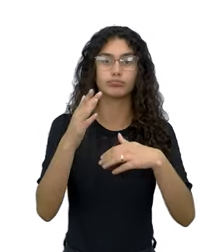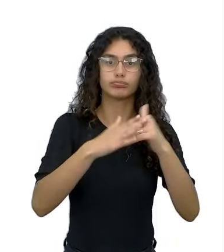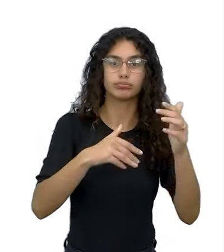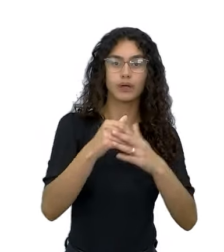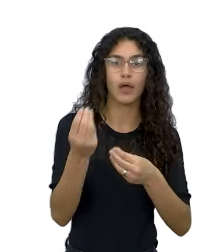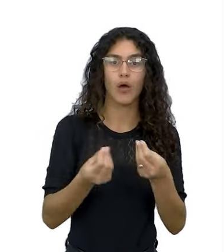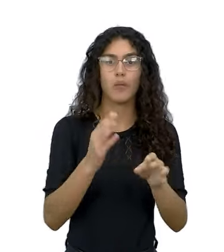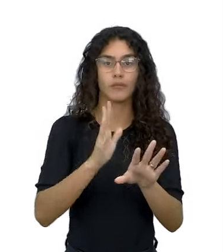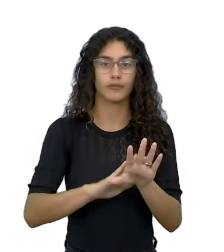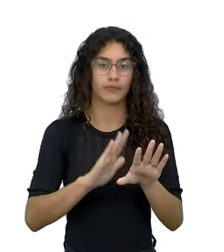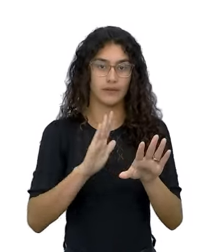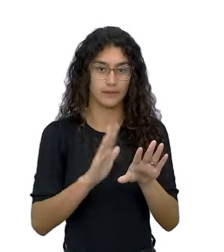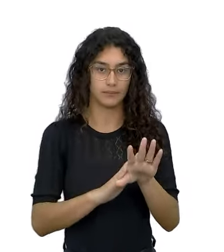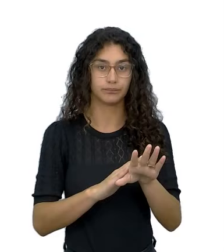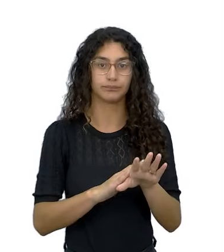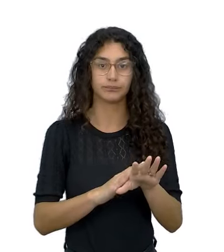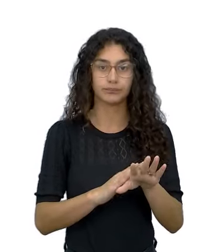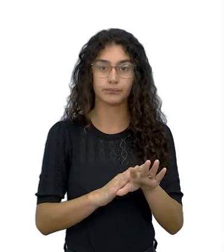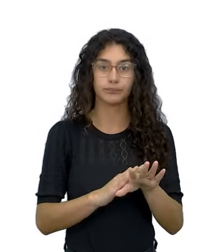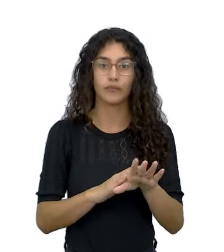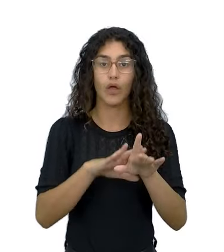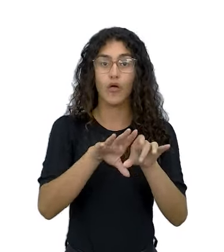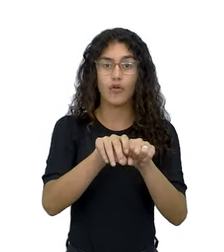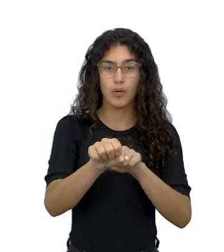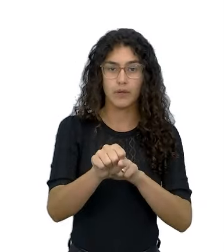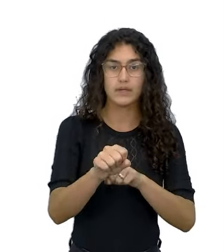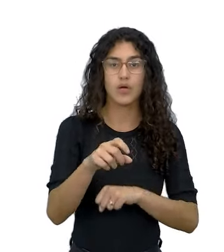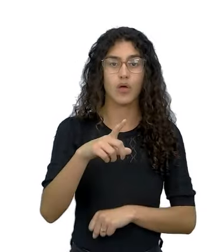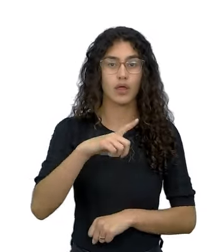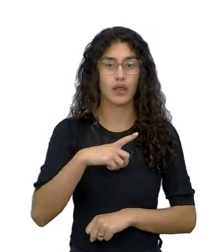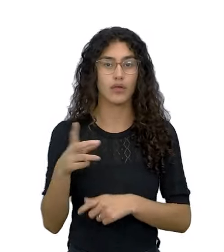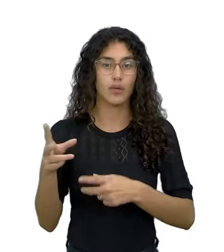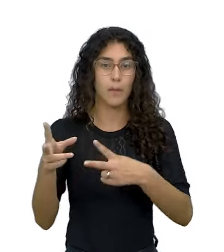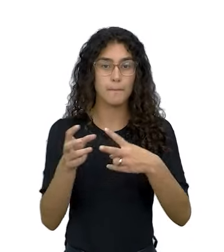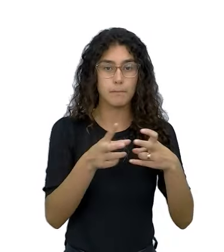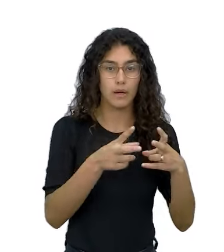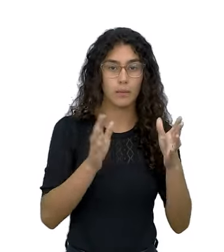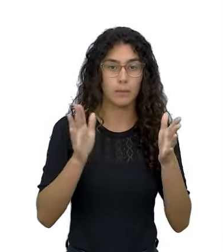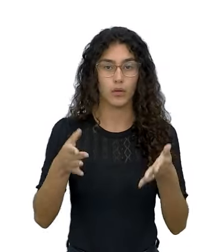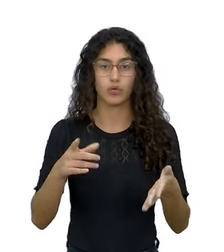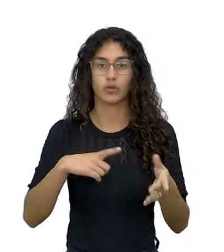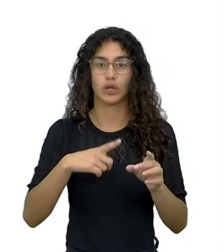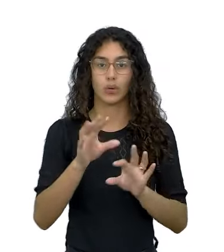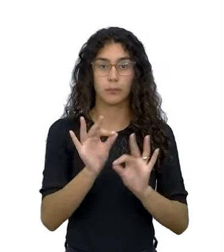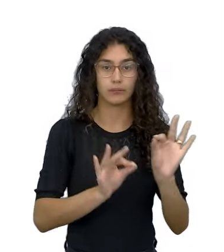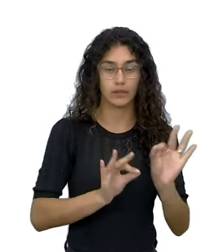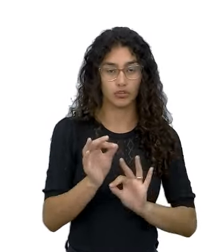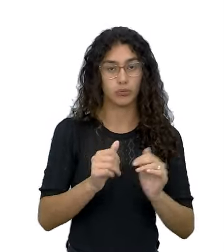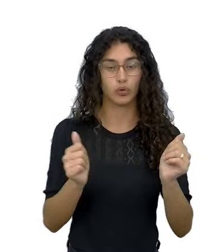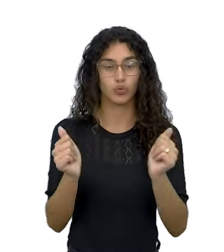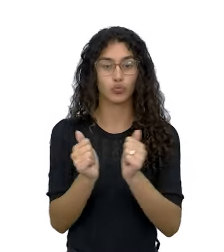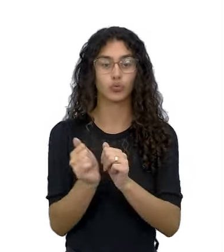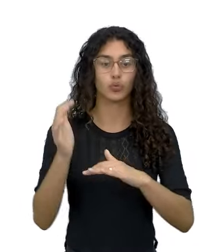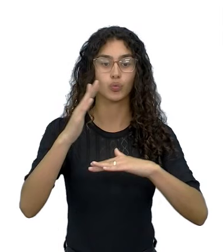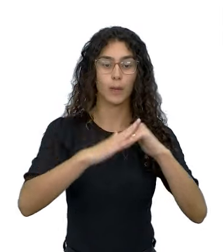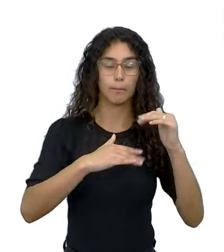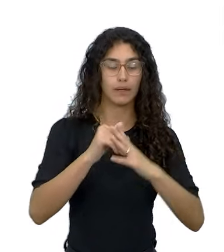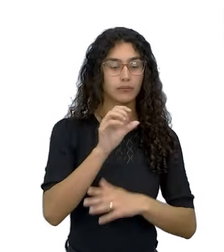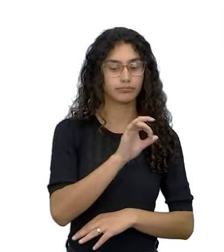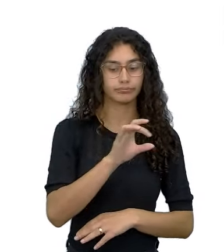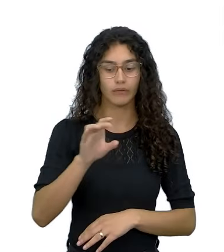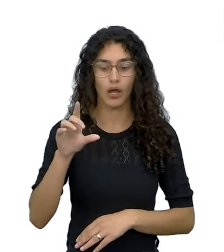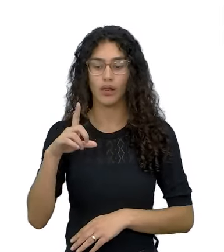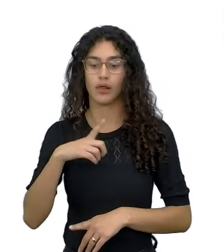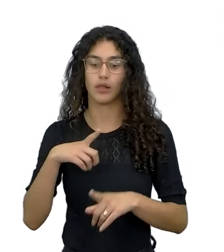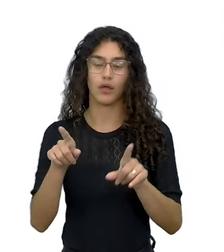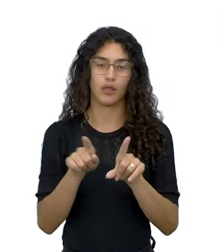como trabalhar essa formação que vocês vão ver aqui hoje, né, no planejamento, junto com a realidade de cada escola, junto com